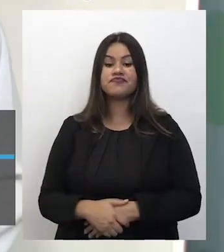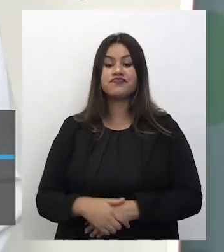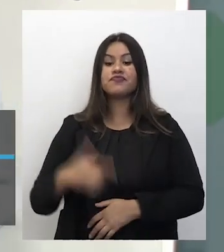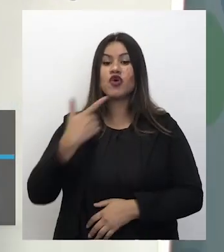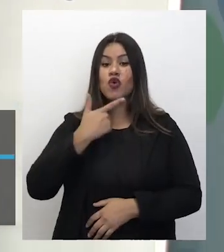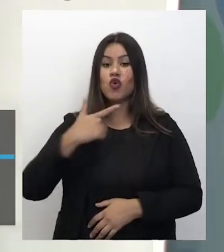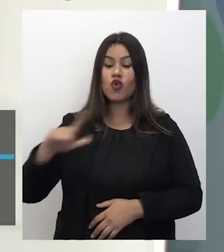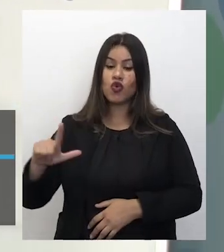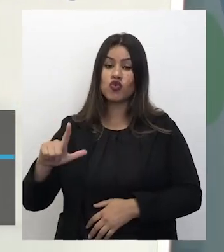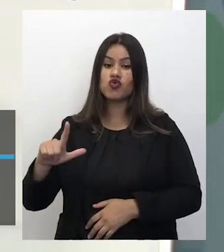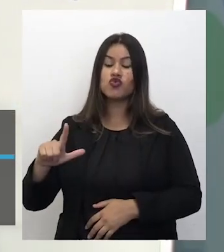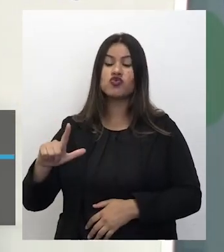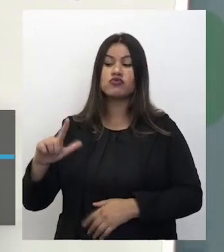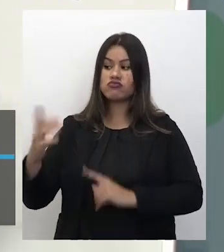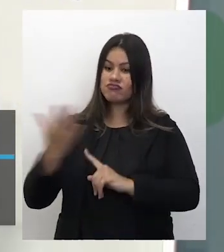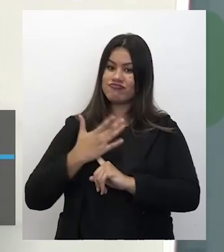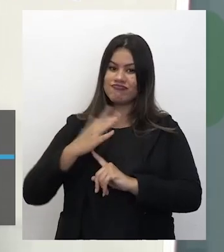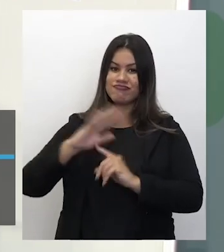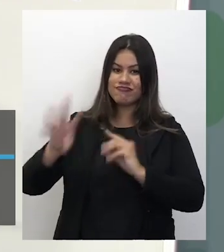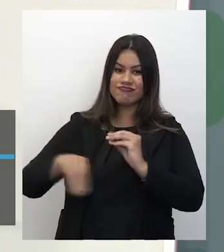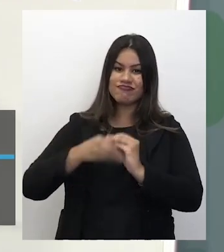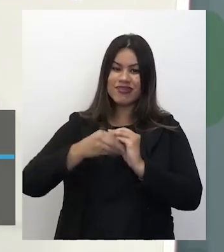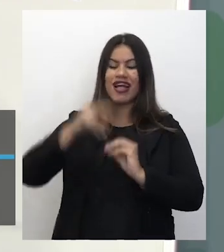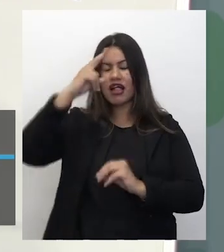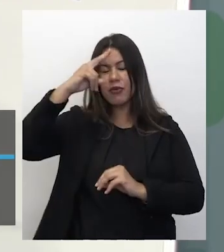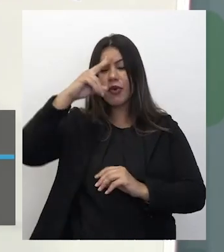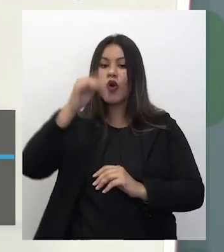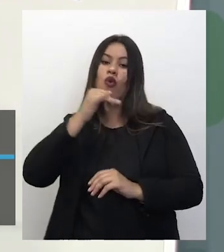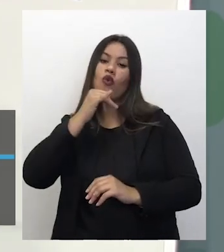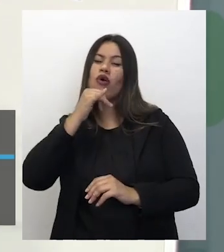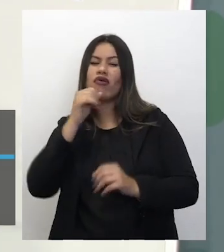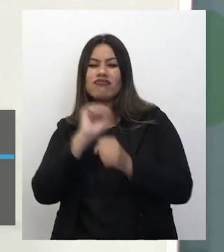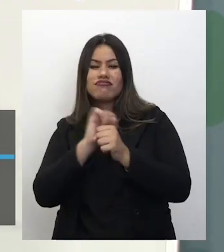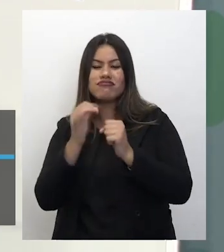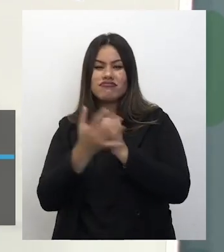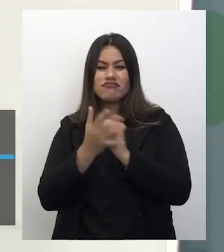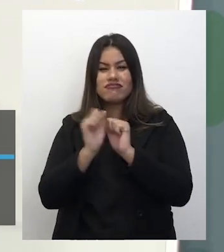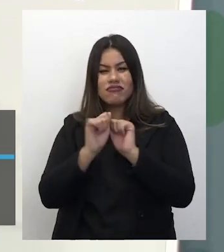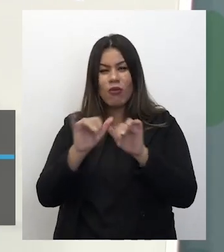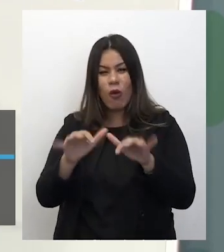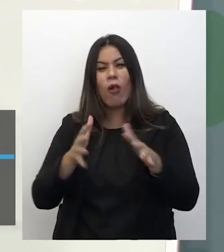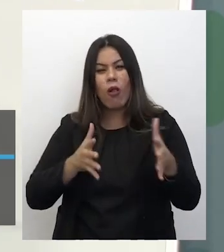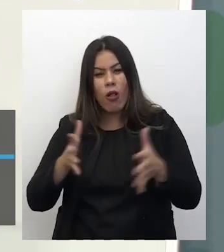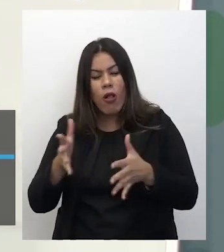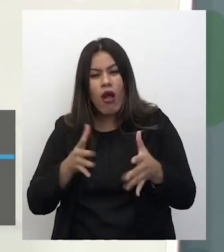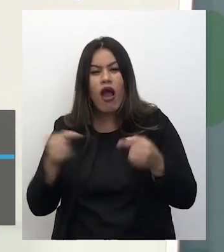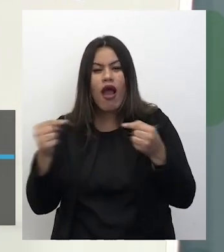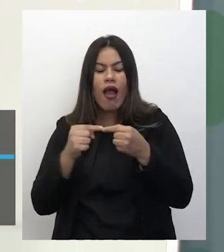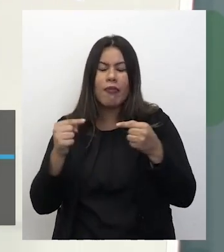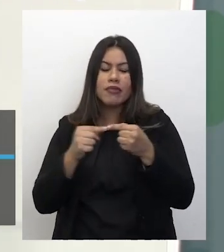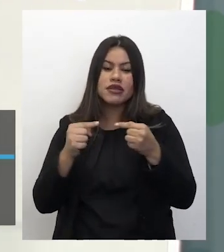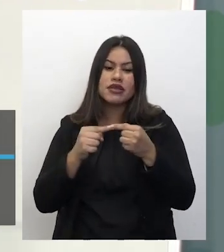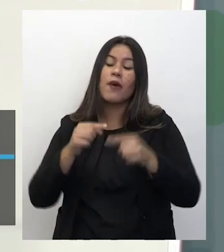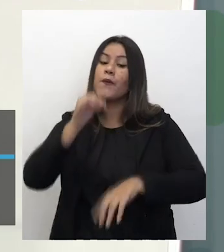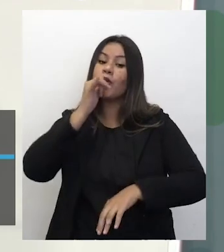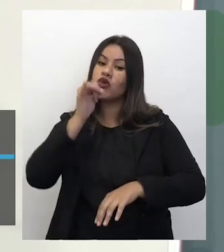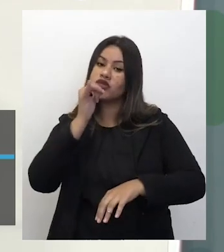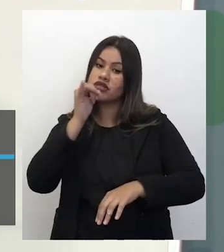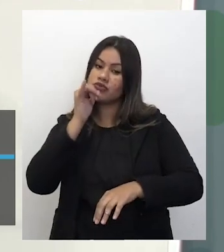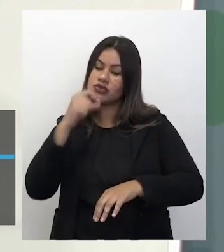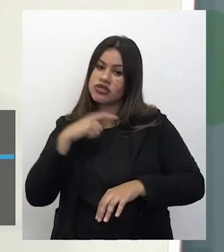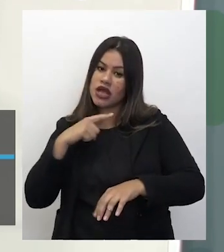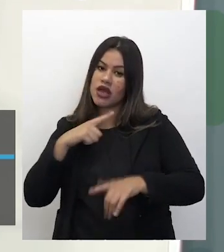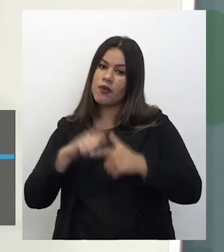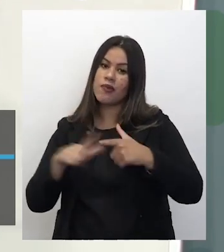agora me fez lembrar. A gente está vivendo aí a pandemia, né? E tem um problema na pandemia que às vezes faz algumas